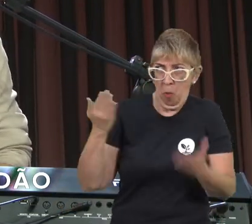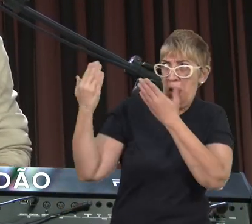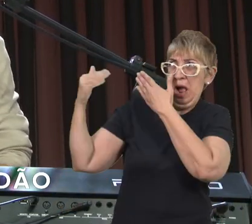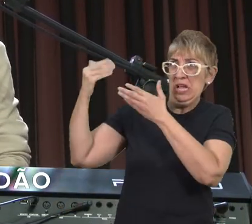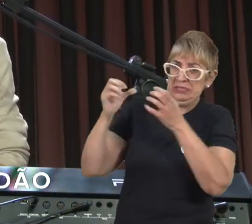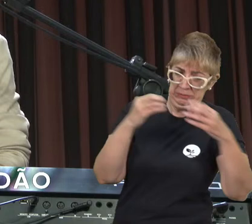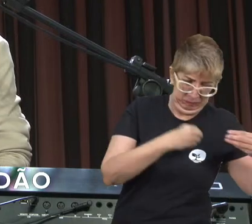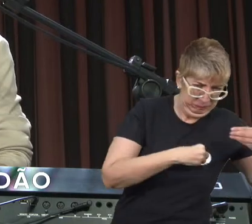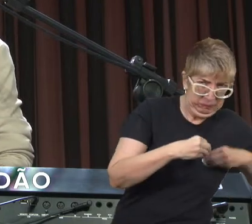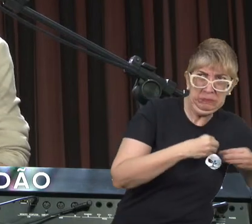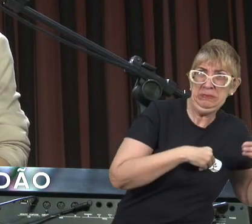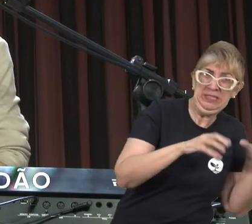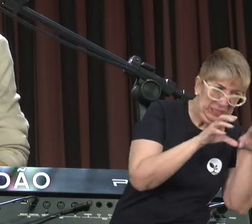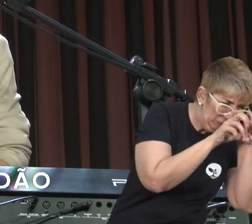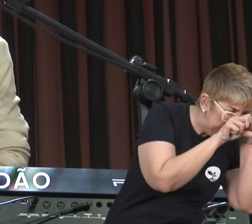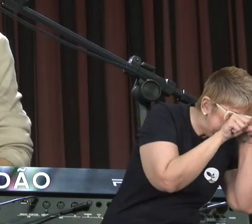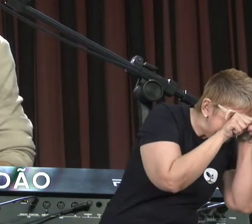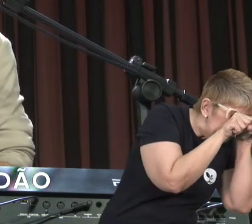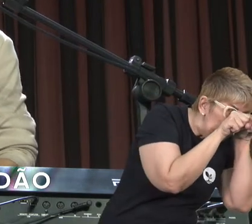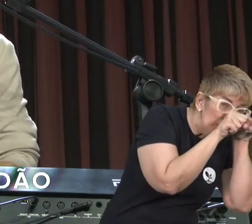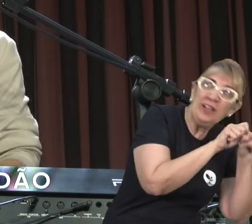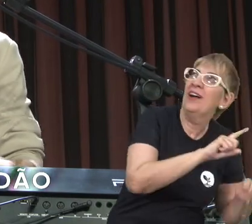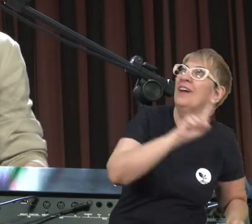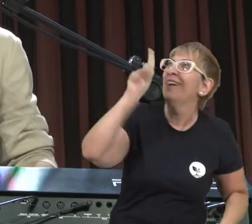na escuridão,